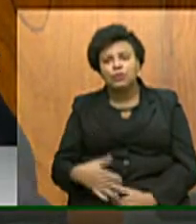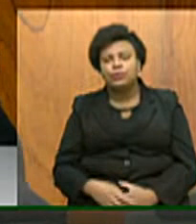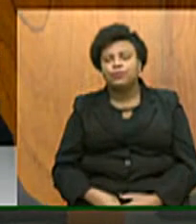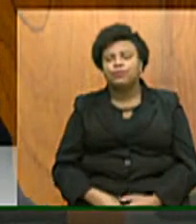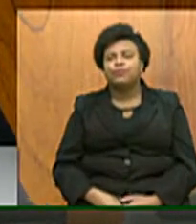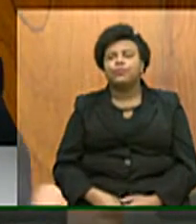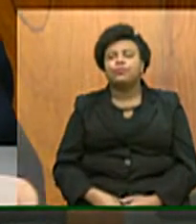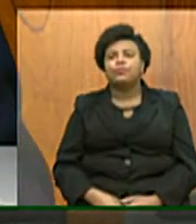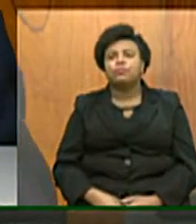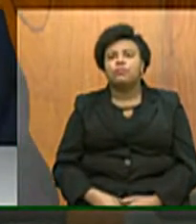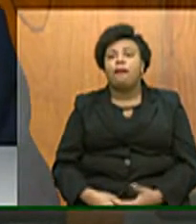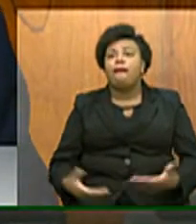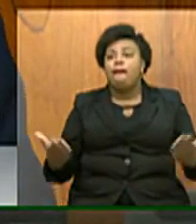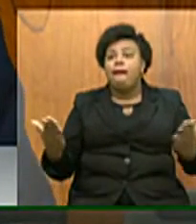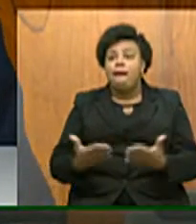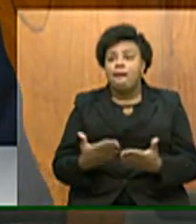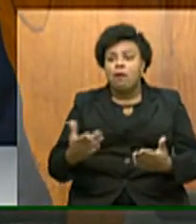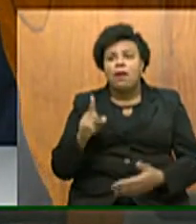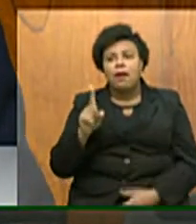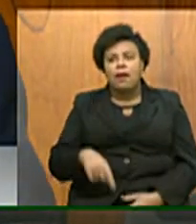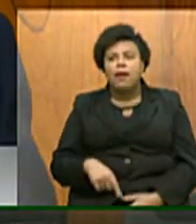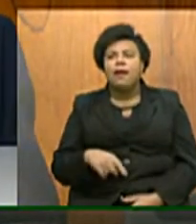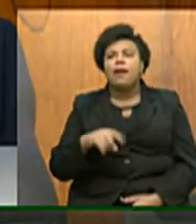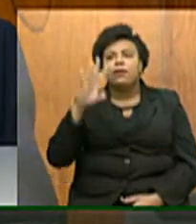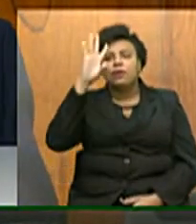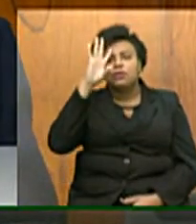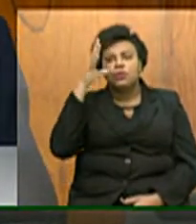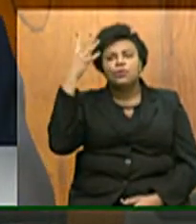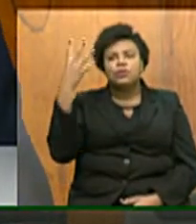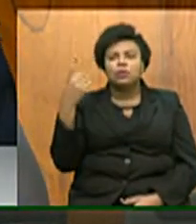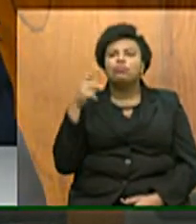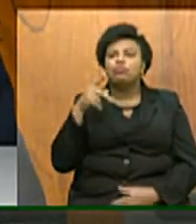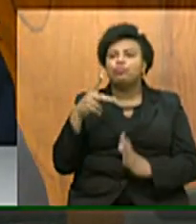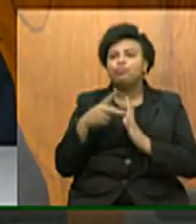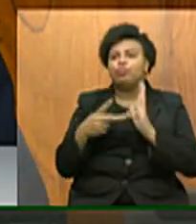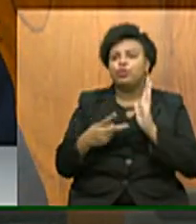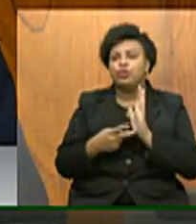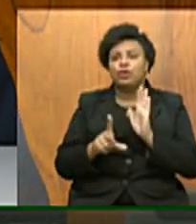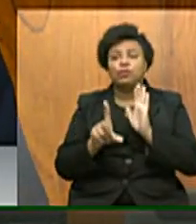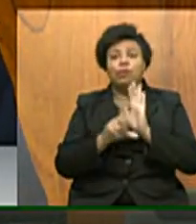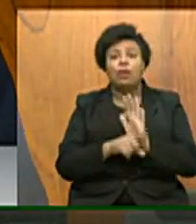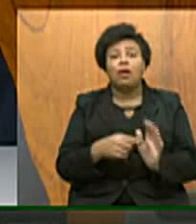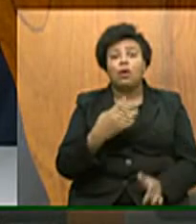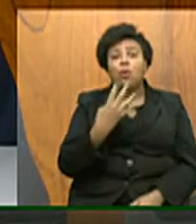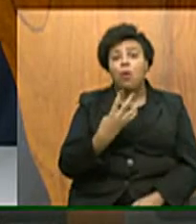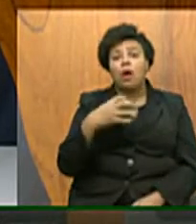requerimento. Passamos agora, então, ao encaminhamento do projeto de lei